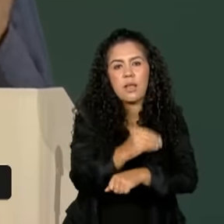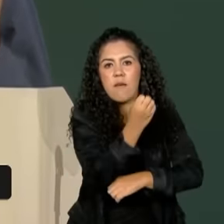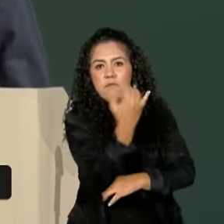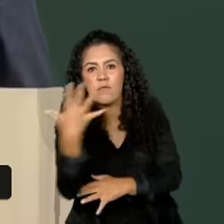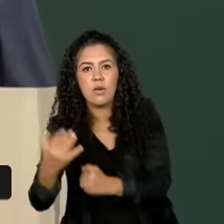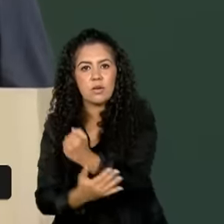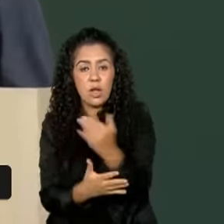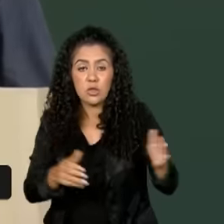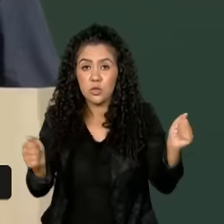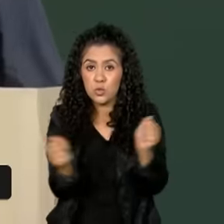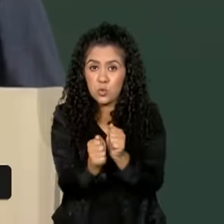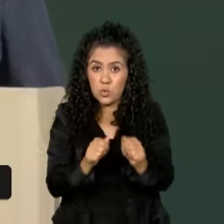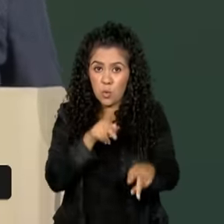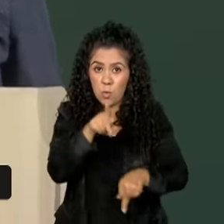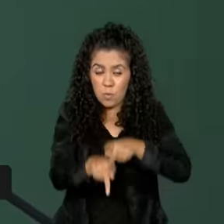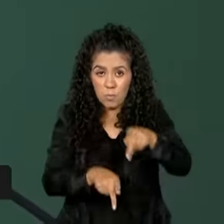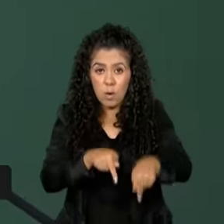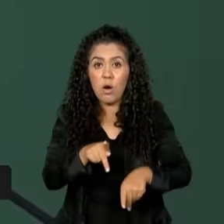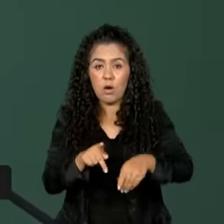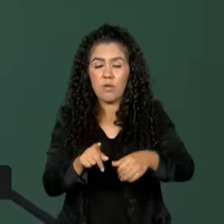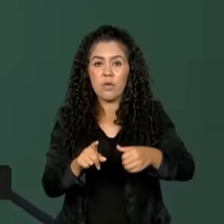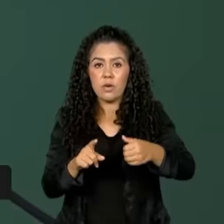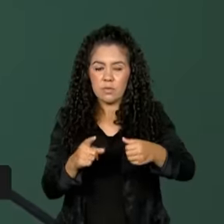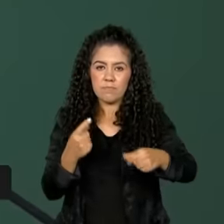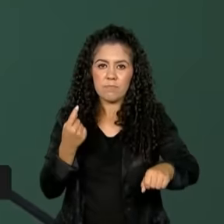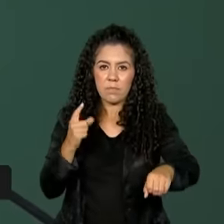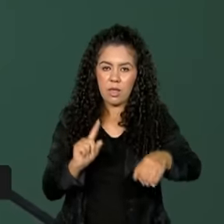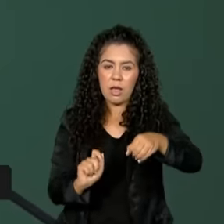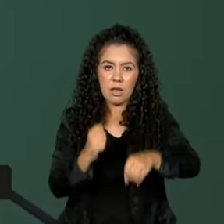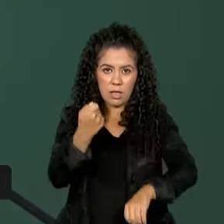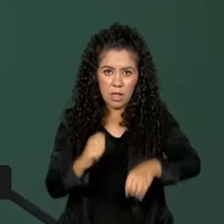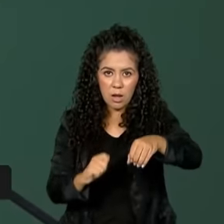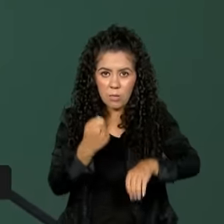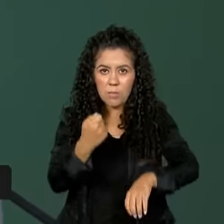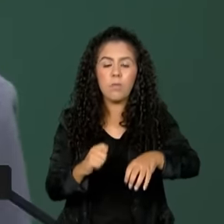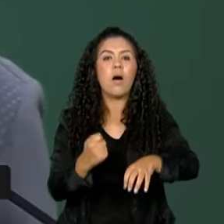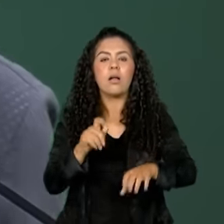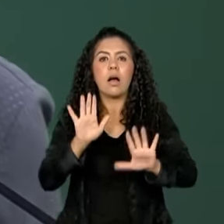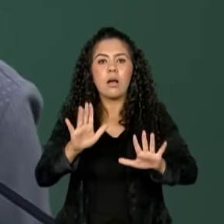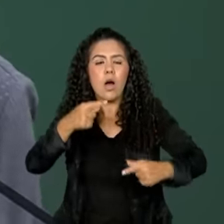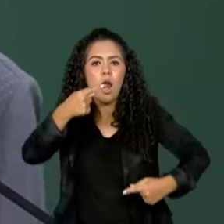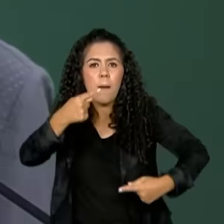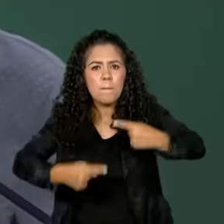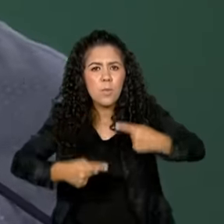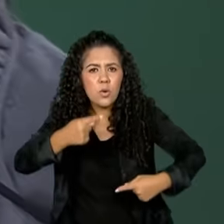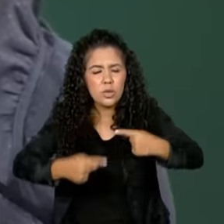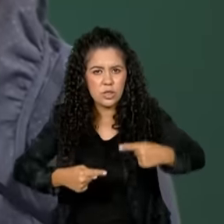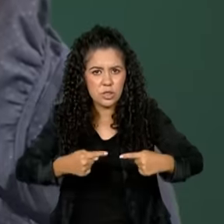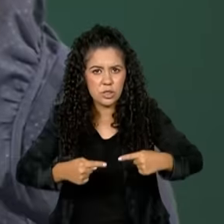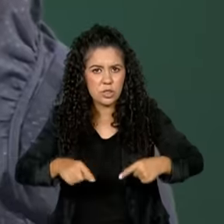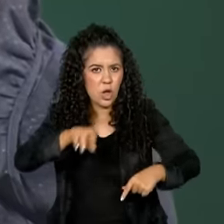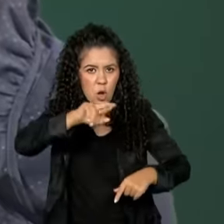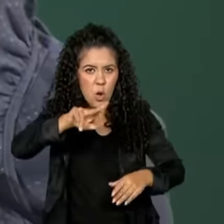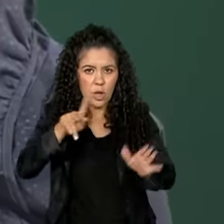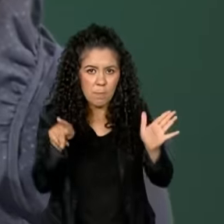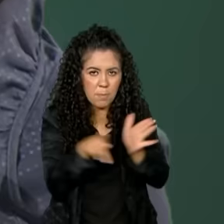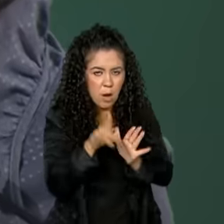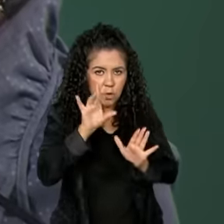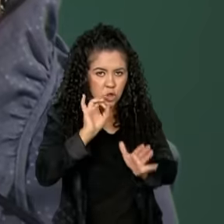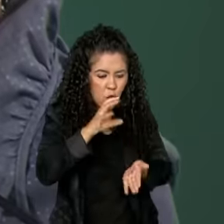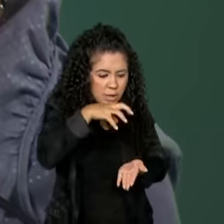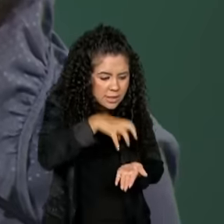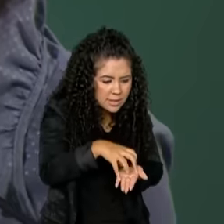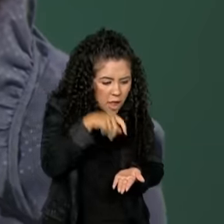Uma outra questão importante: a política ambiental do Brasil não é uma política setorial, presidente. Isso